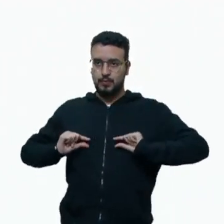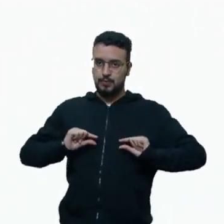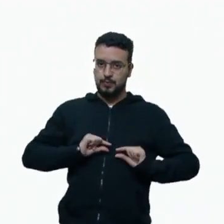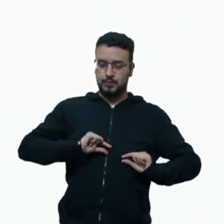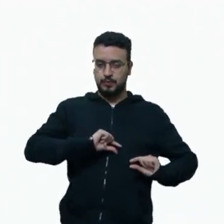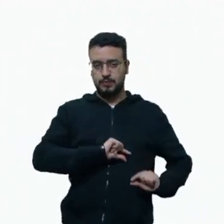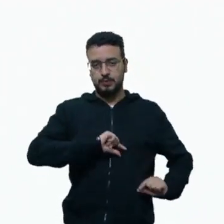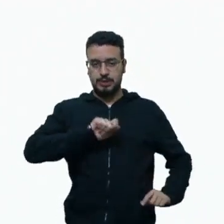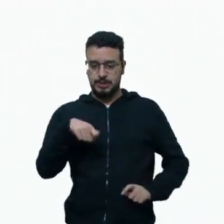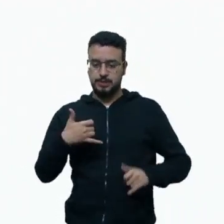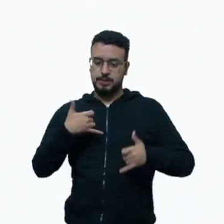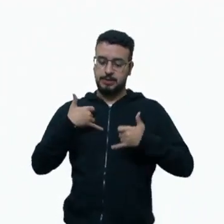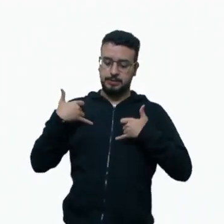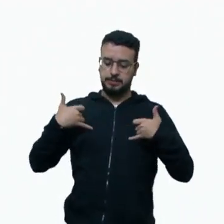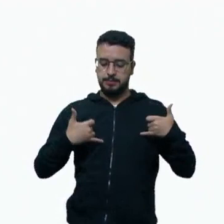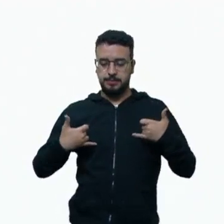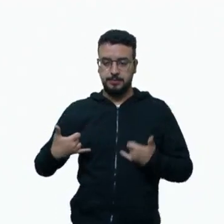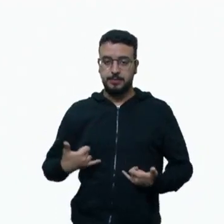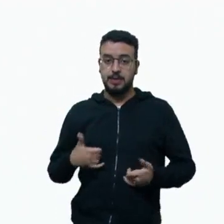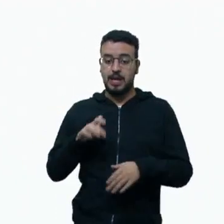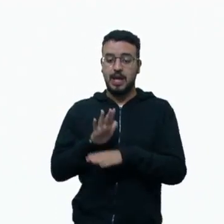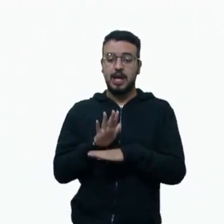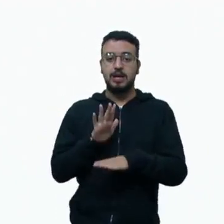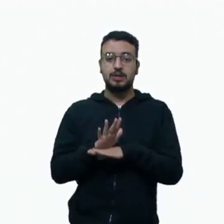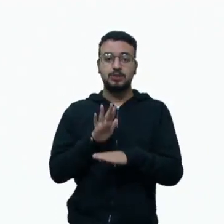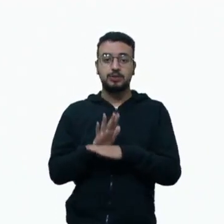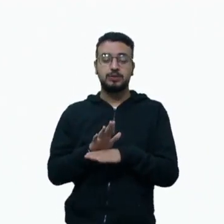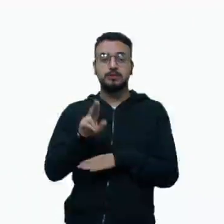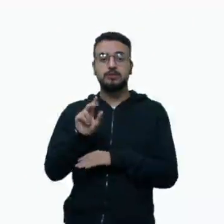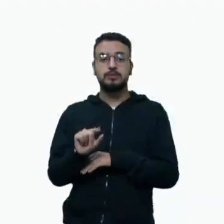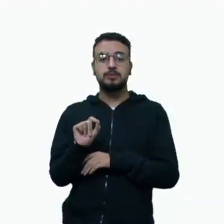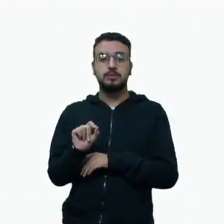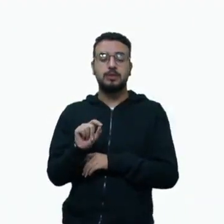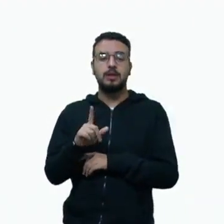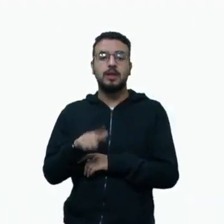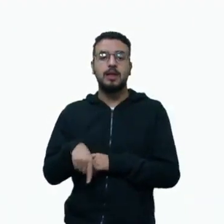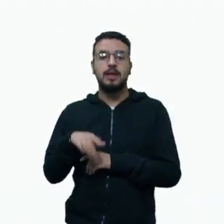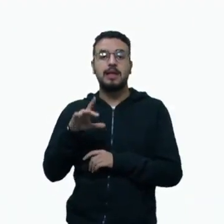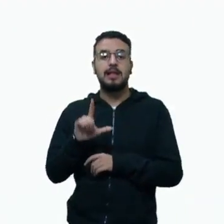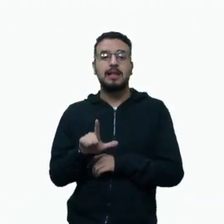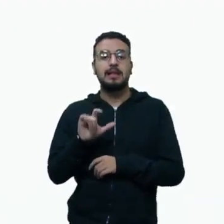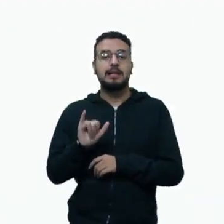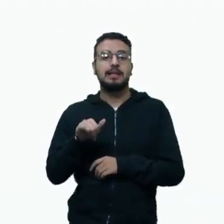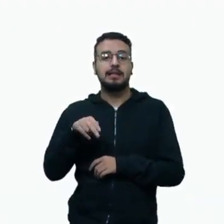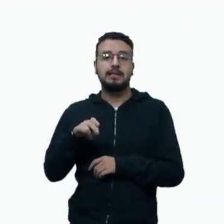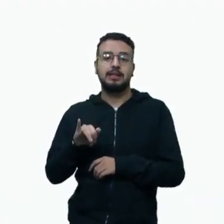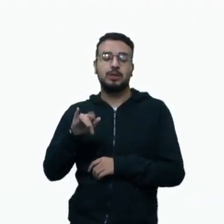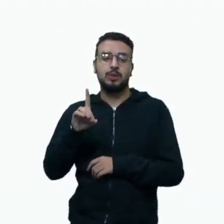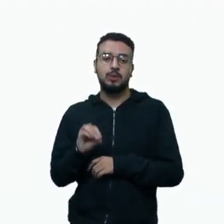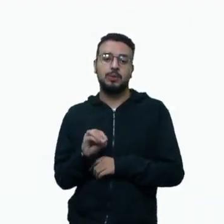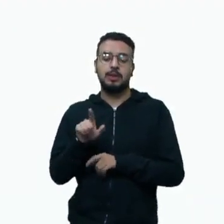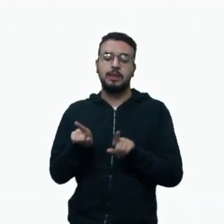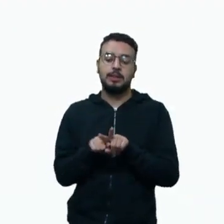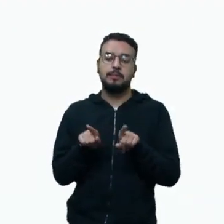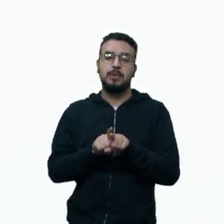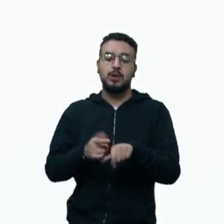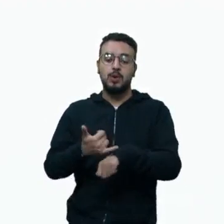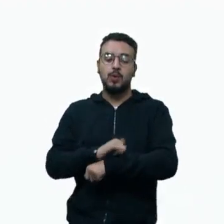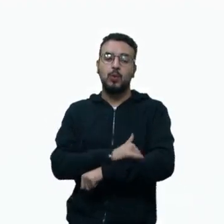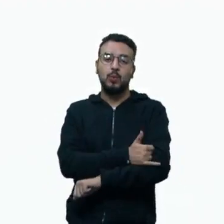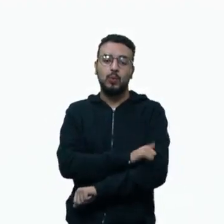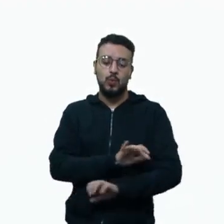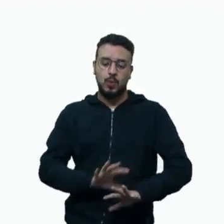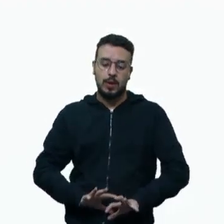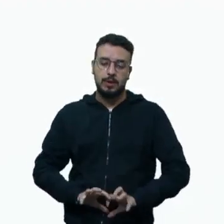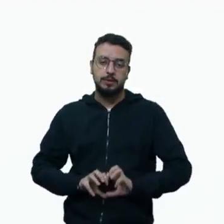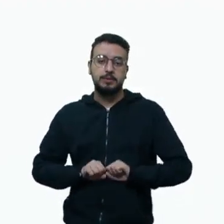equilíbrio líquido nos tecidos e absorve gorduras do trato gastrointestinal. Ele participa do